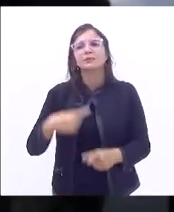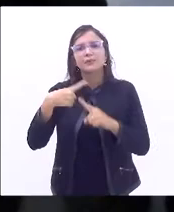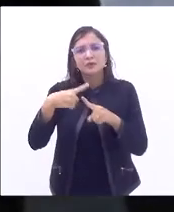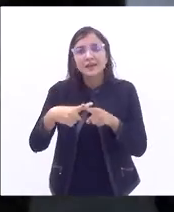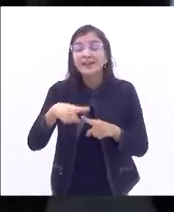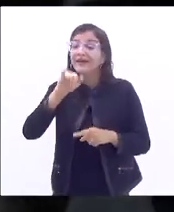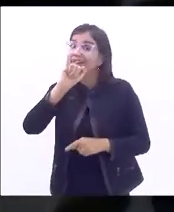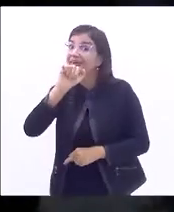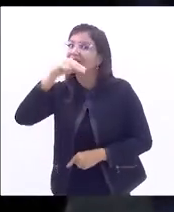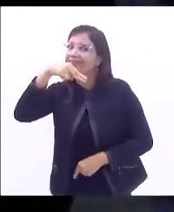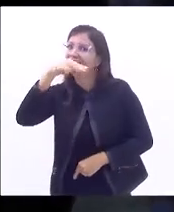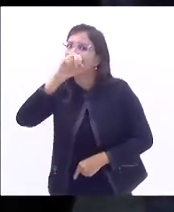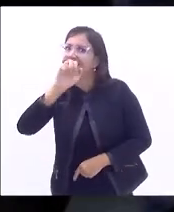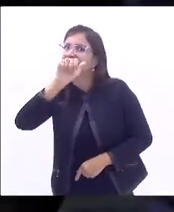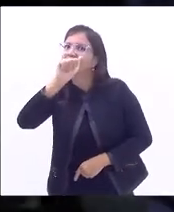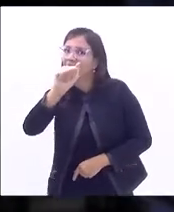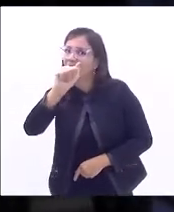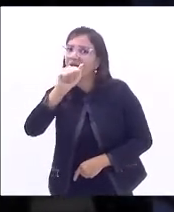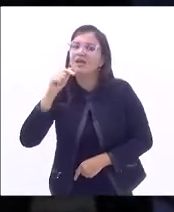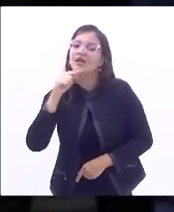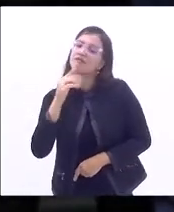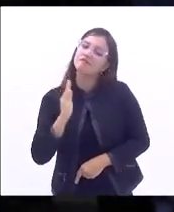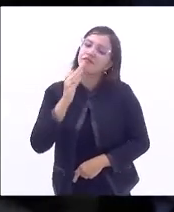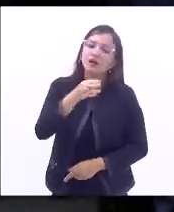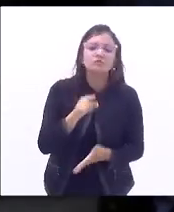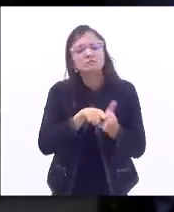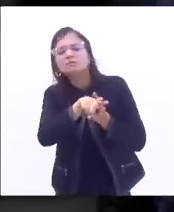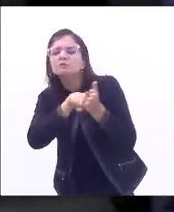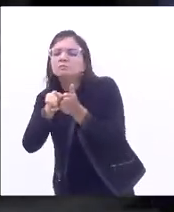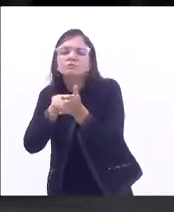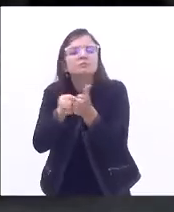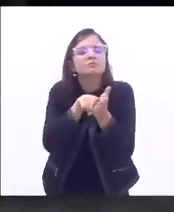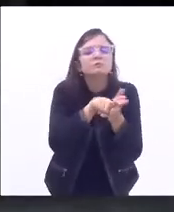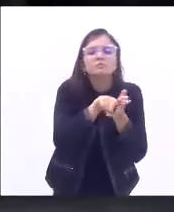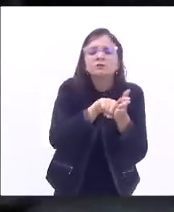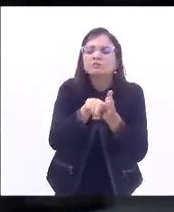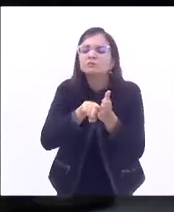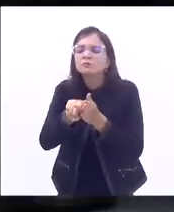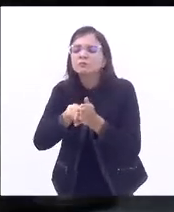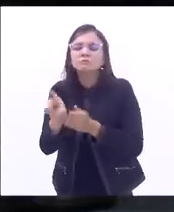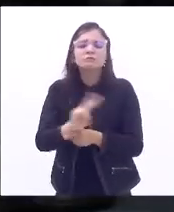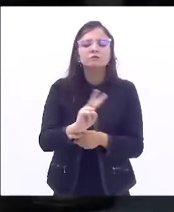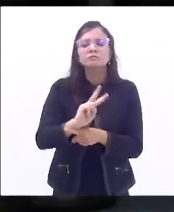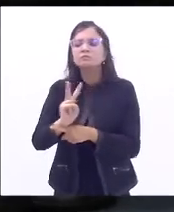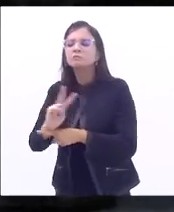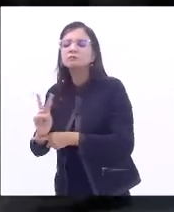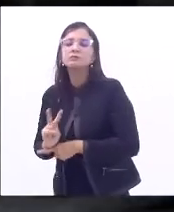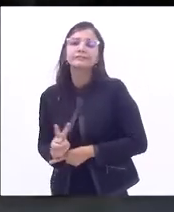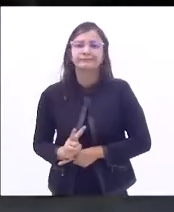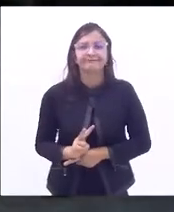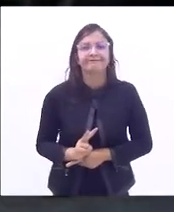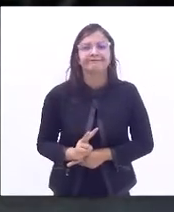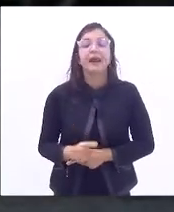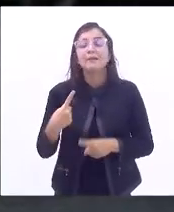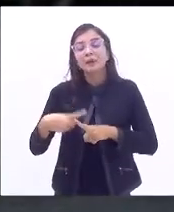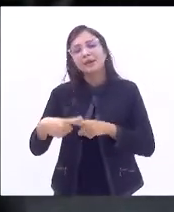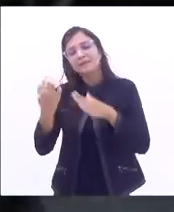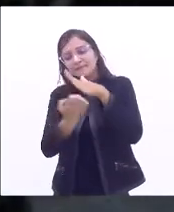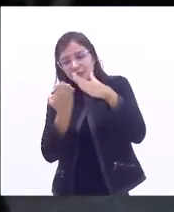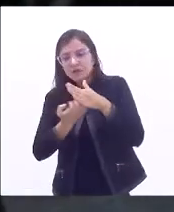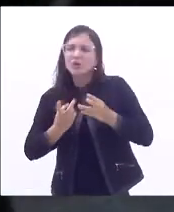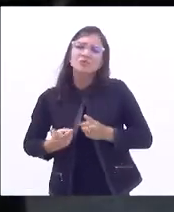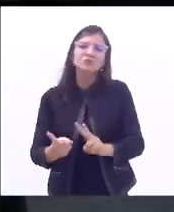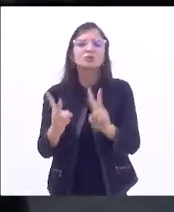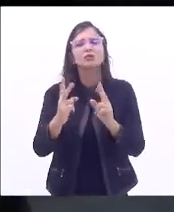INEA ele vá controlar e dê condições para que essas empresas funcionem regularmente. Não